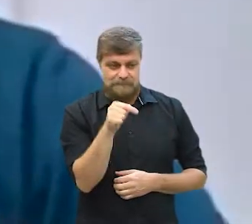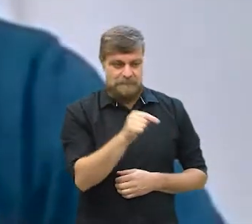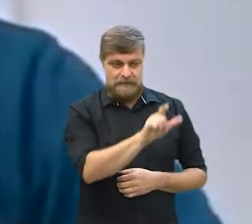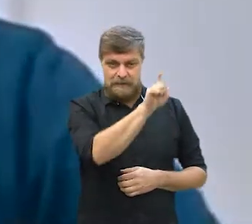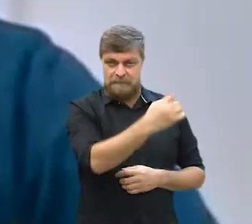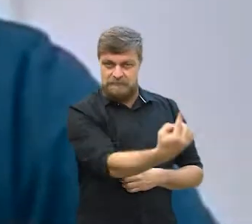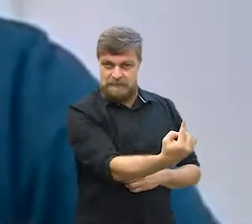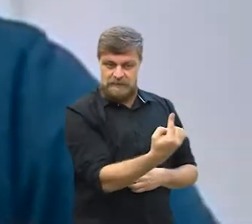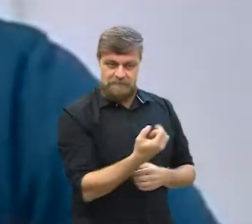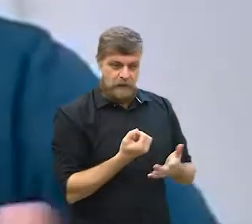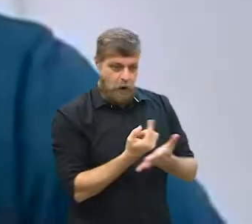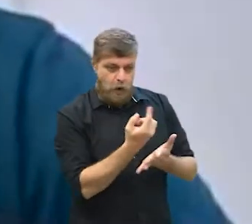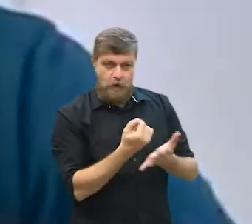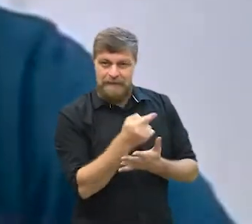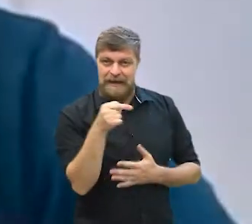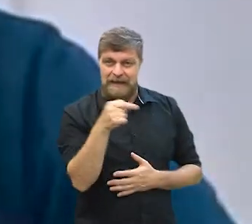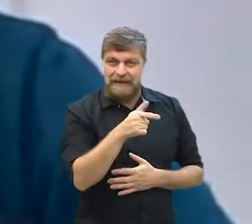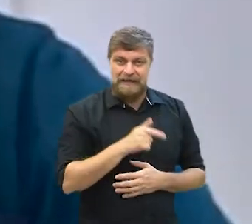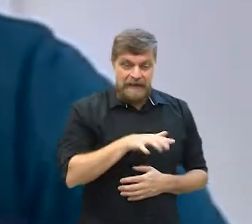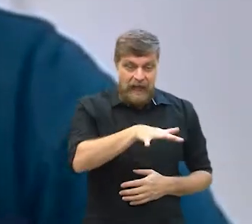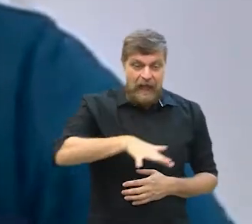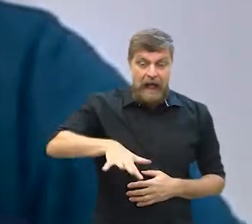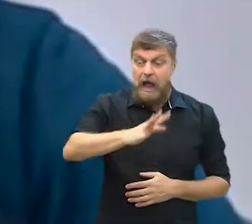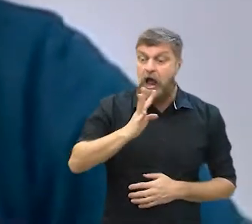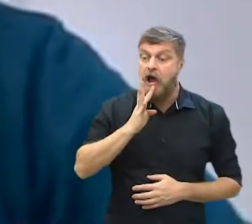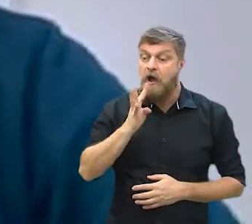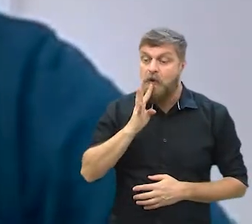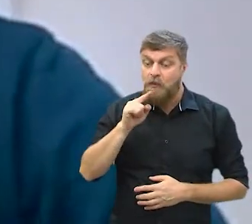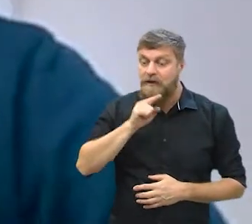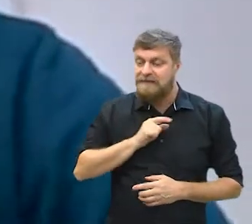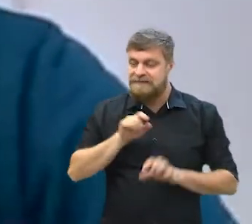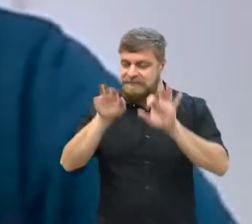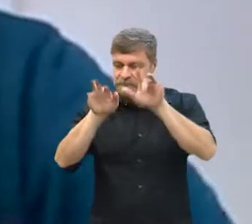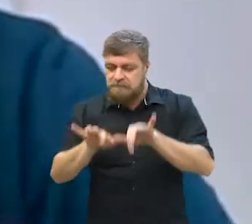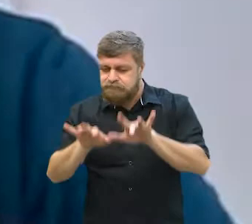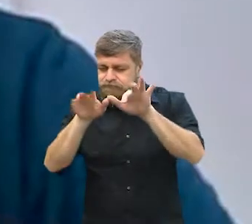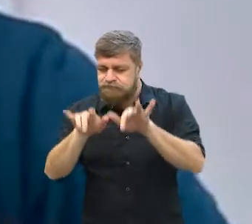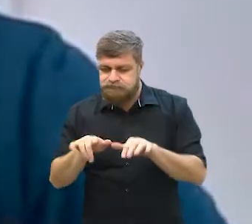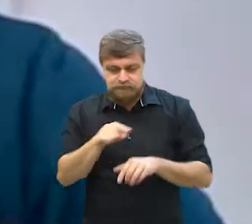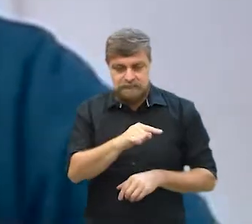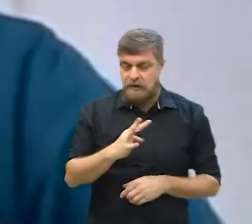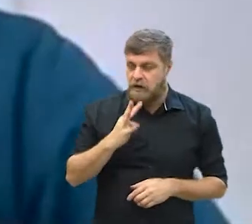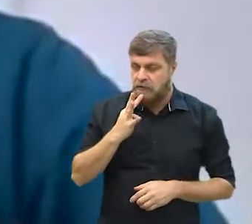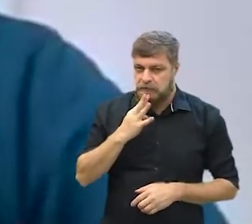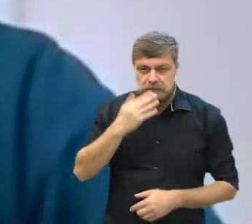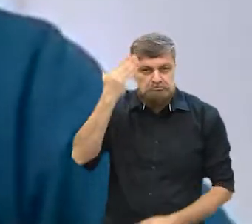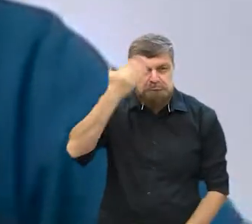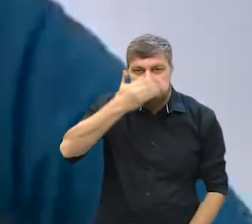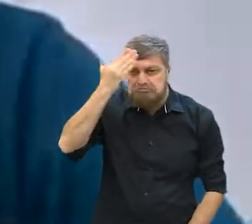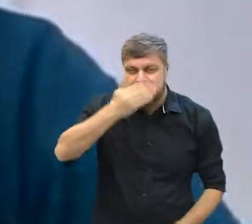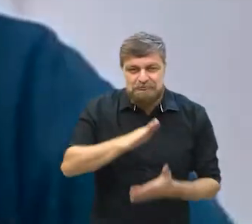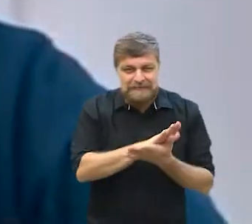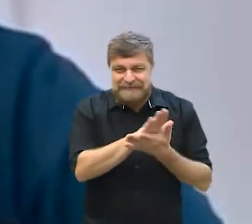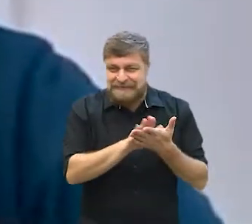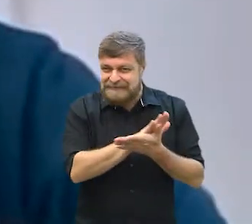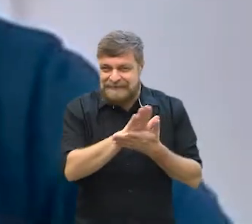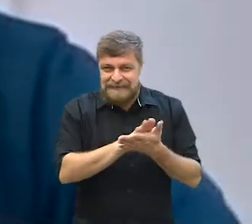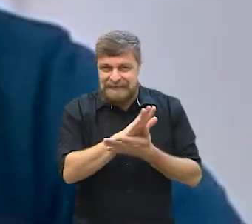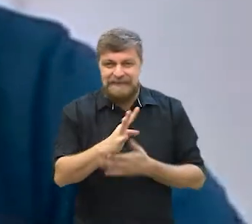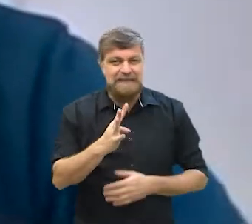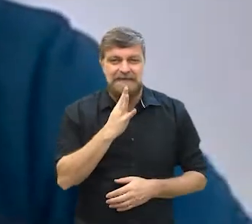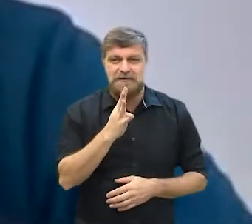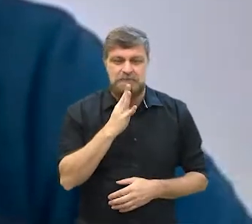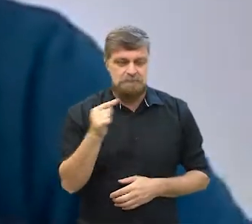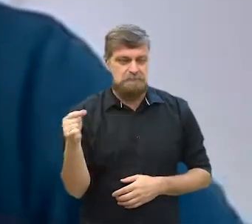onde o cliente, por exemplo, não tem a oportunidade de visitar o data center onde suas informações estão. Muitas das vezes ele nem sabe que